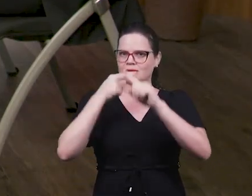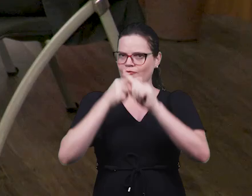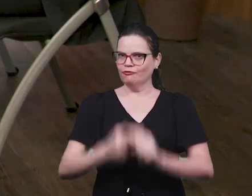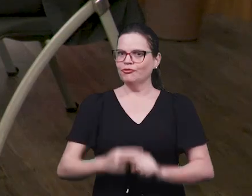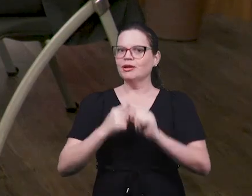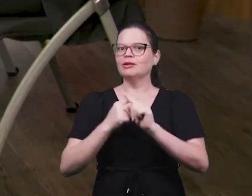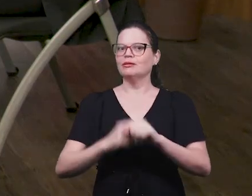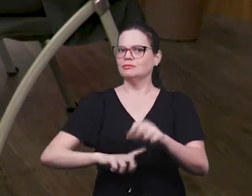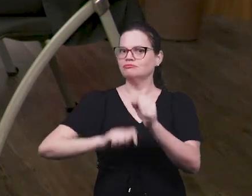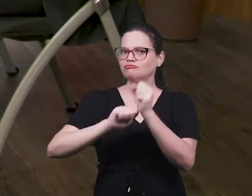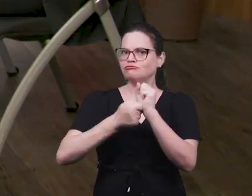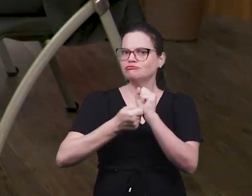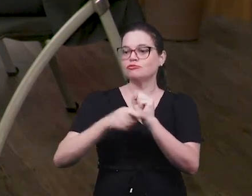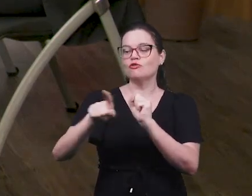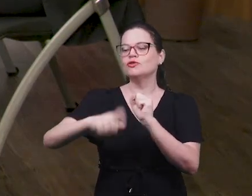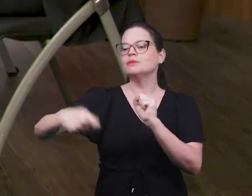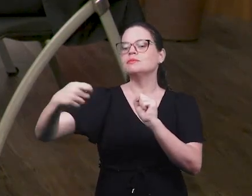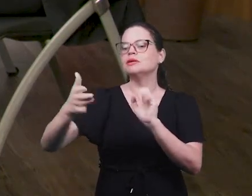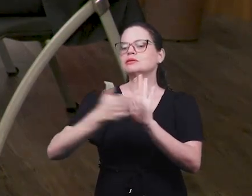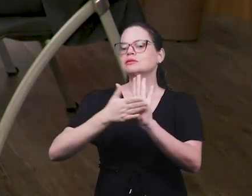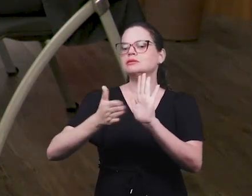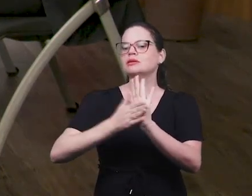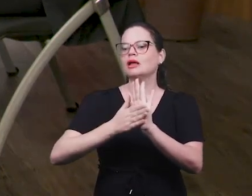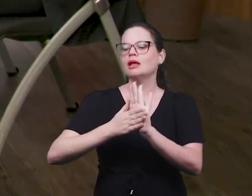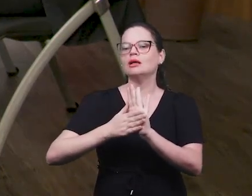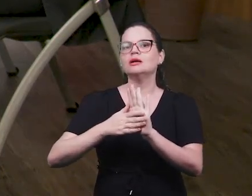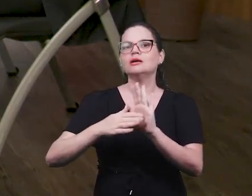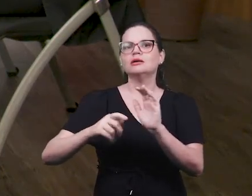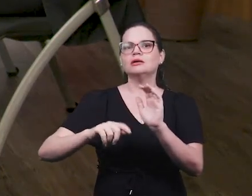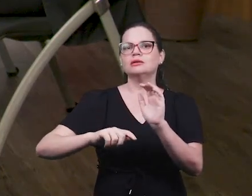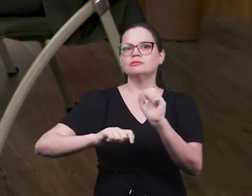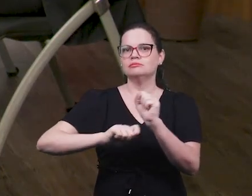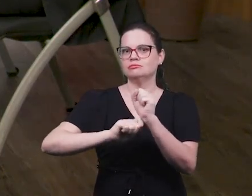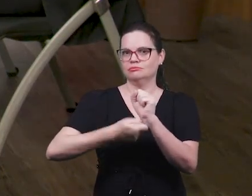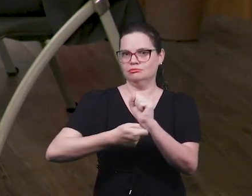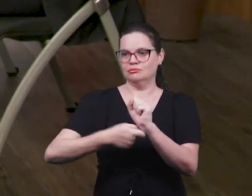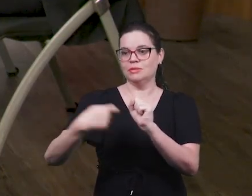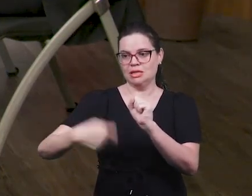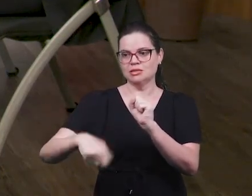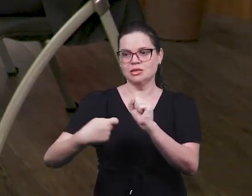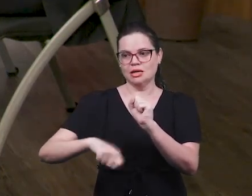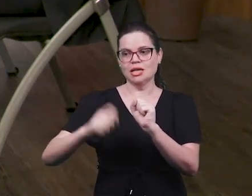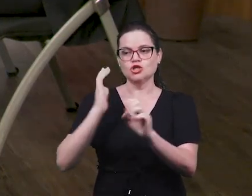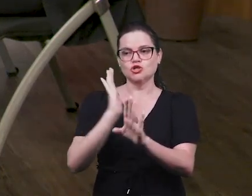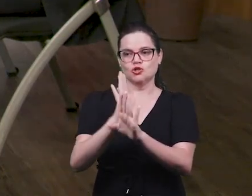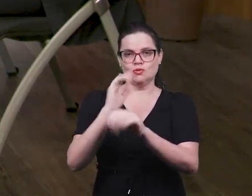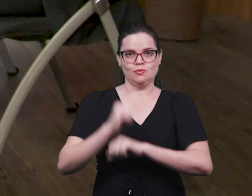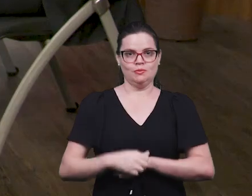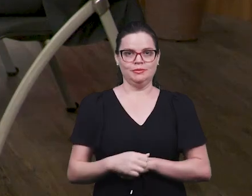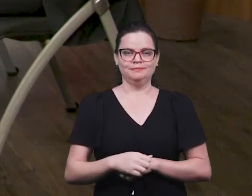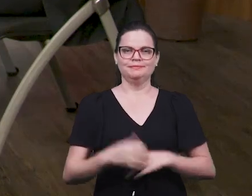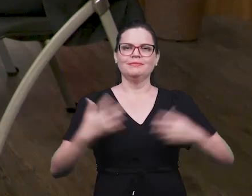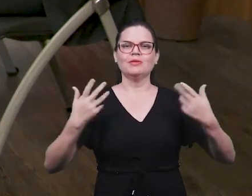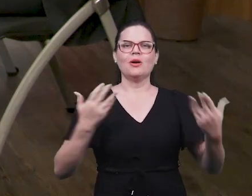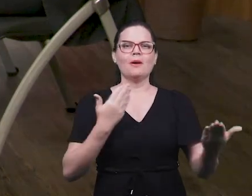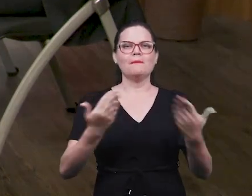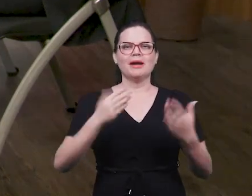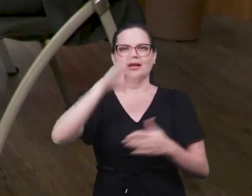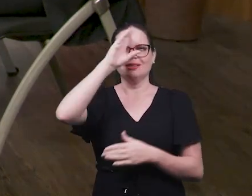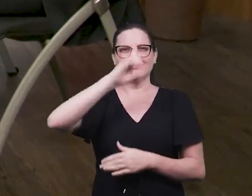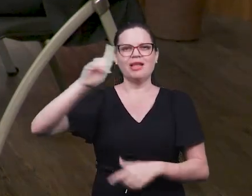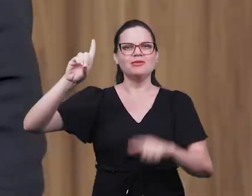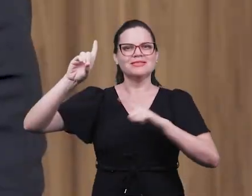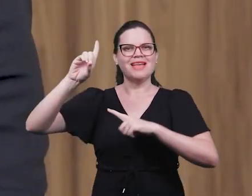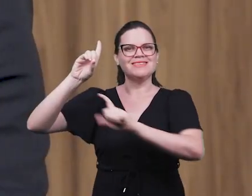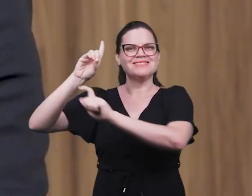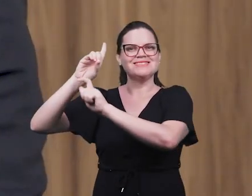seja, nós estamos falando aqui de mistérios de Deus que precisam ser descobertos. Nós já falamos um